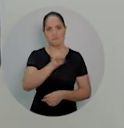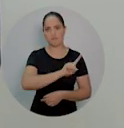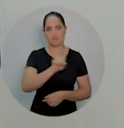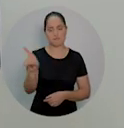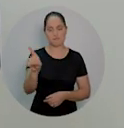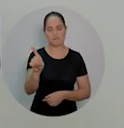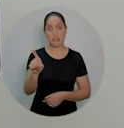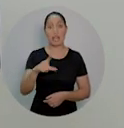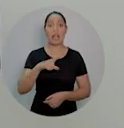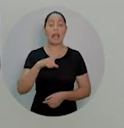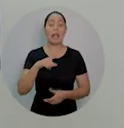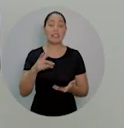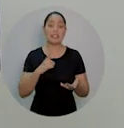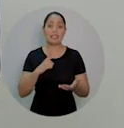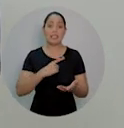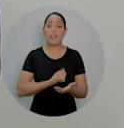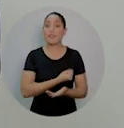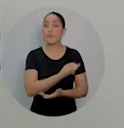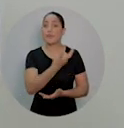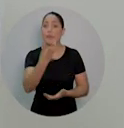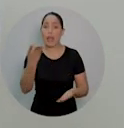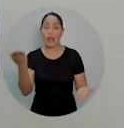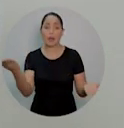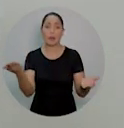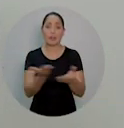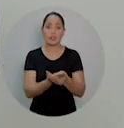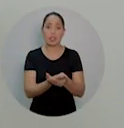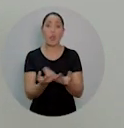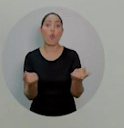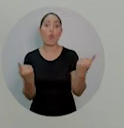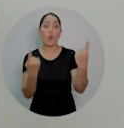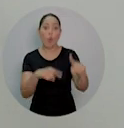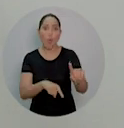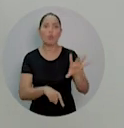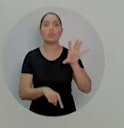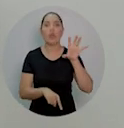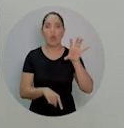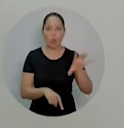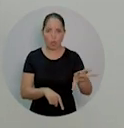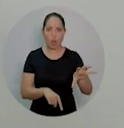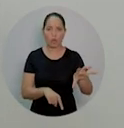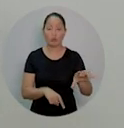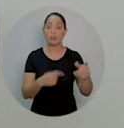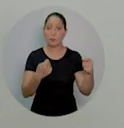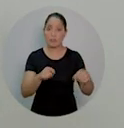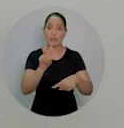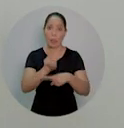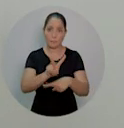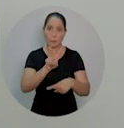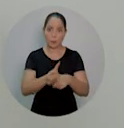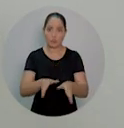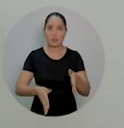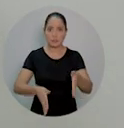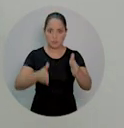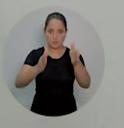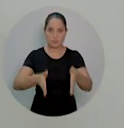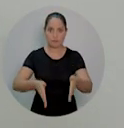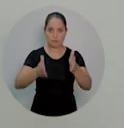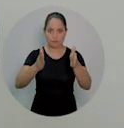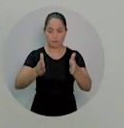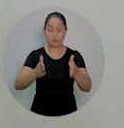não. Existem inúmeras ações judicializadas contra órgãos públicos responsáveis pela manutenção das